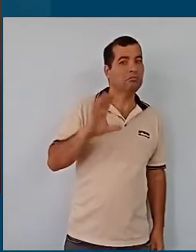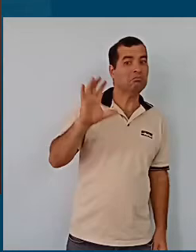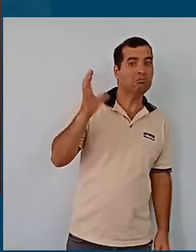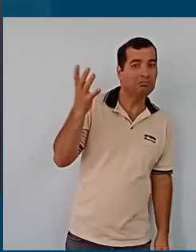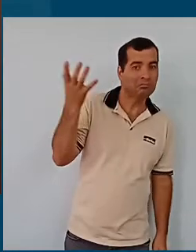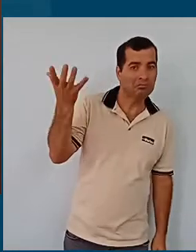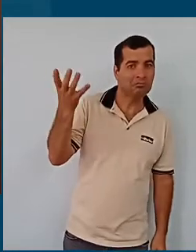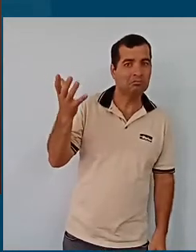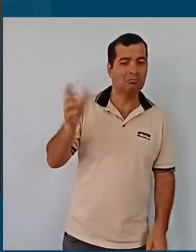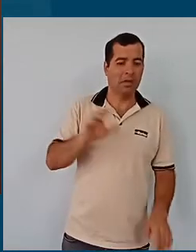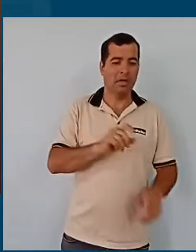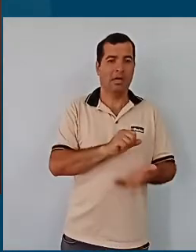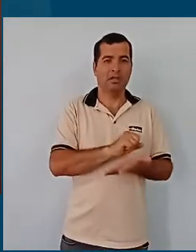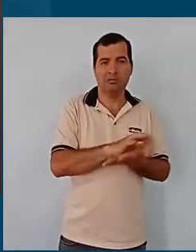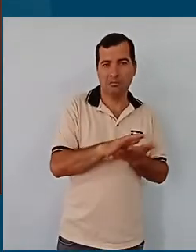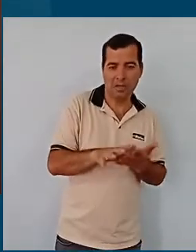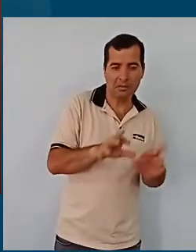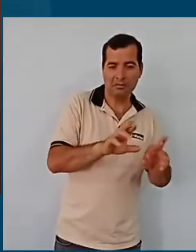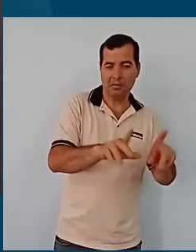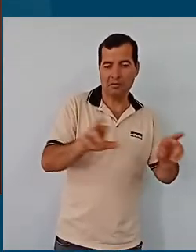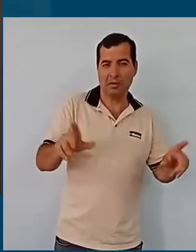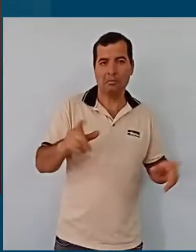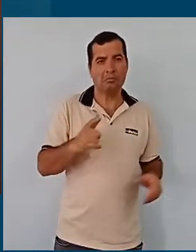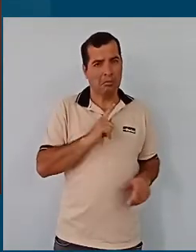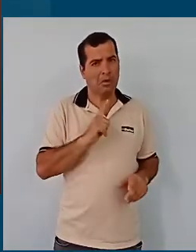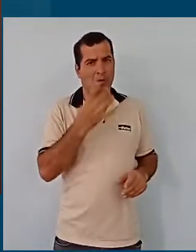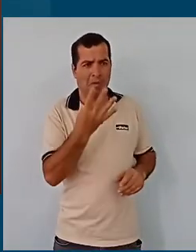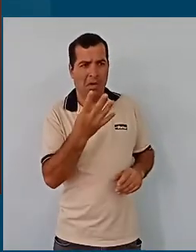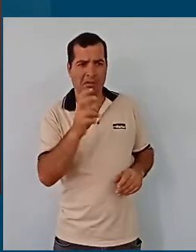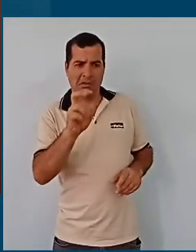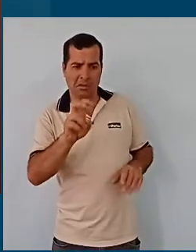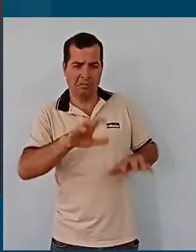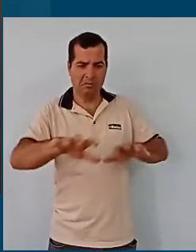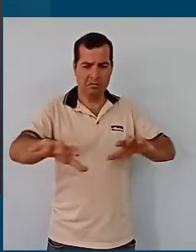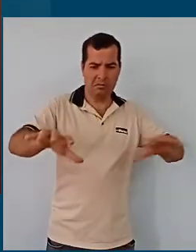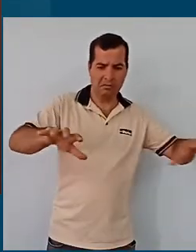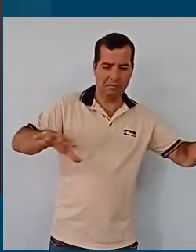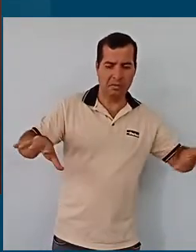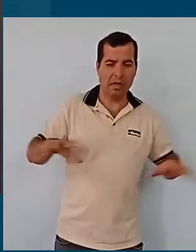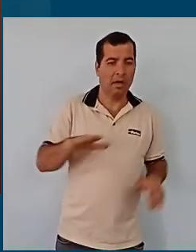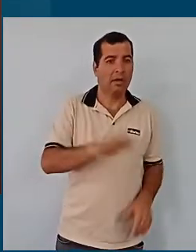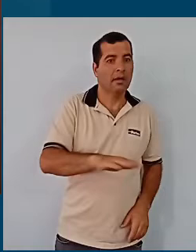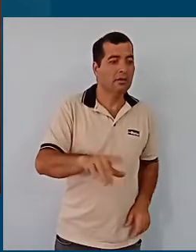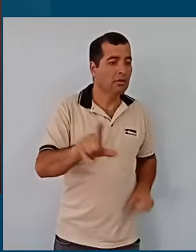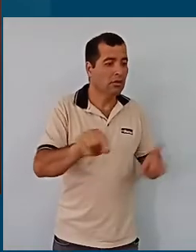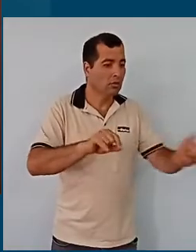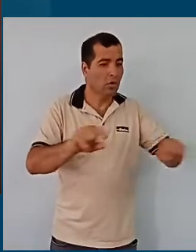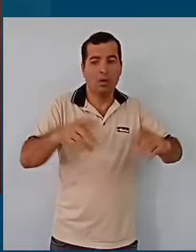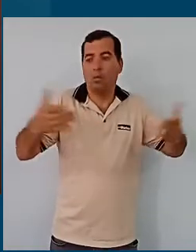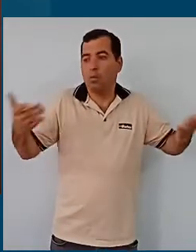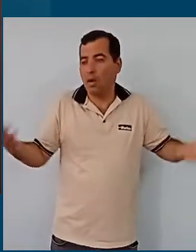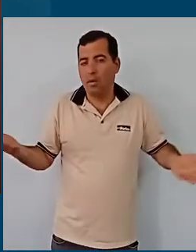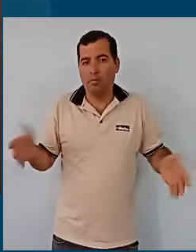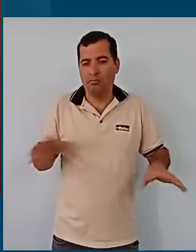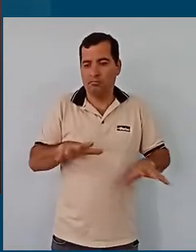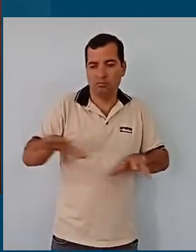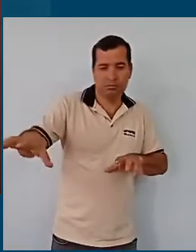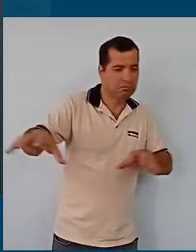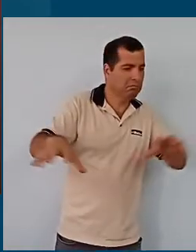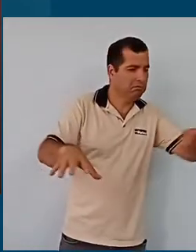em que o professor planeja 4, 5 atividades diferentes e as crianças podem escolher o que elas vão fazer. E